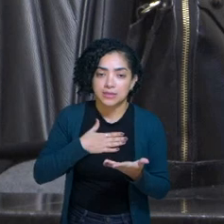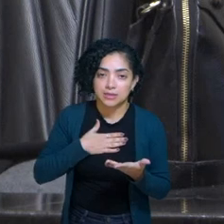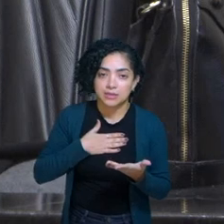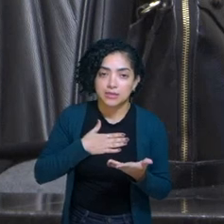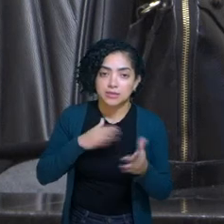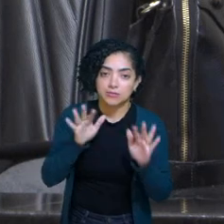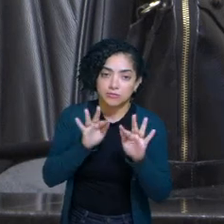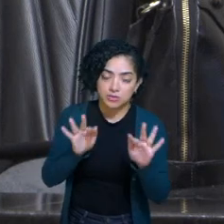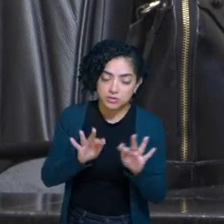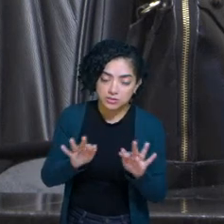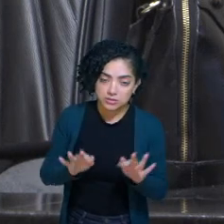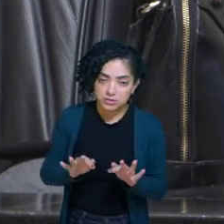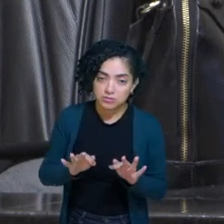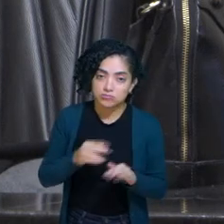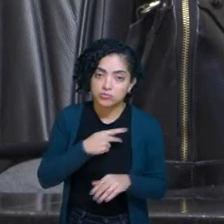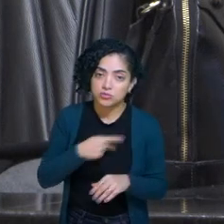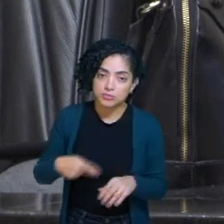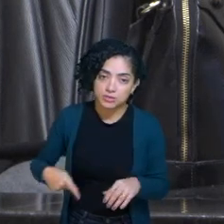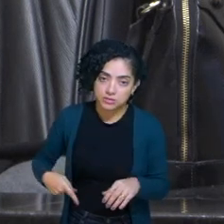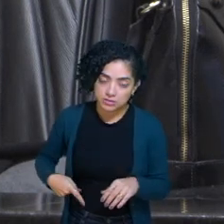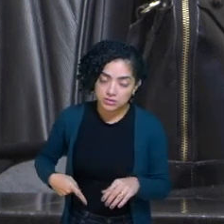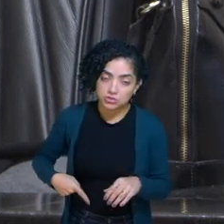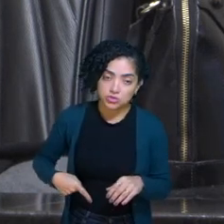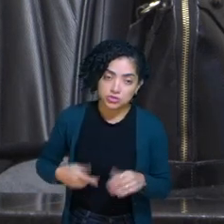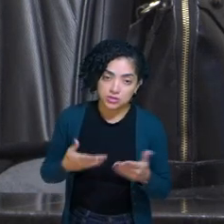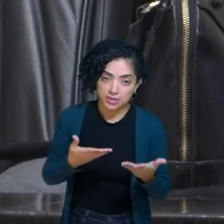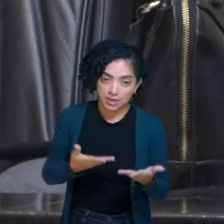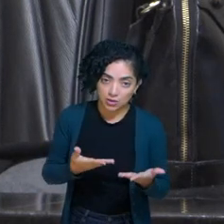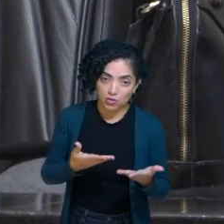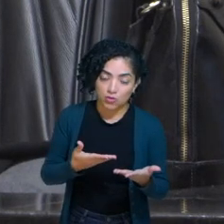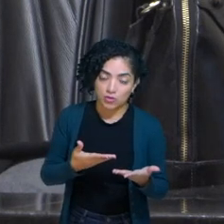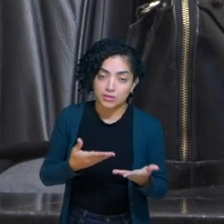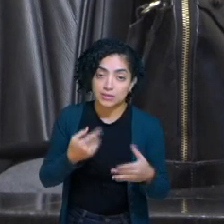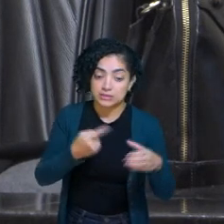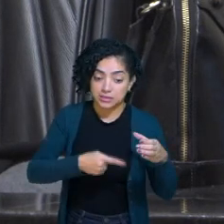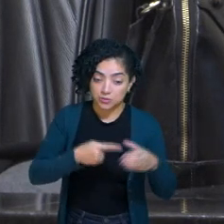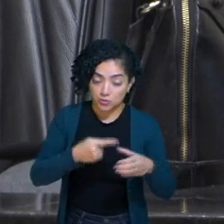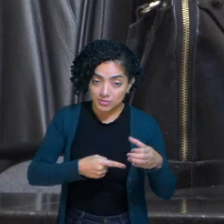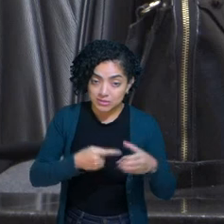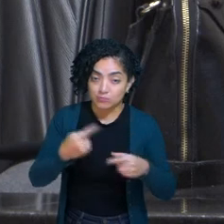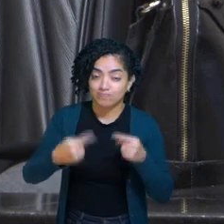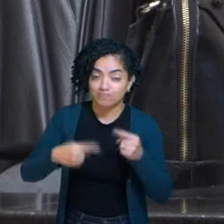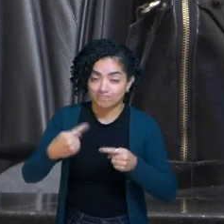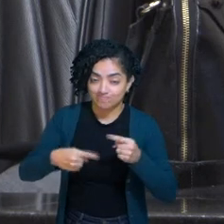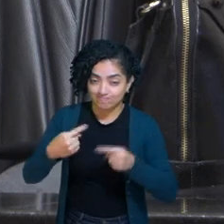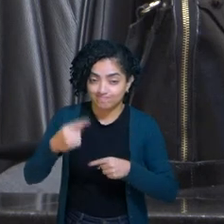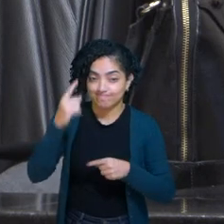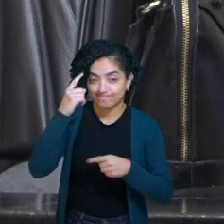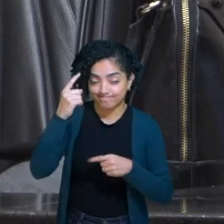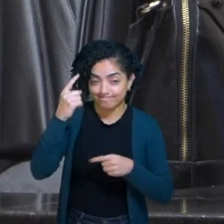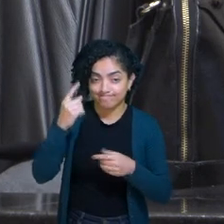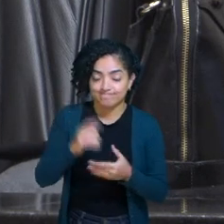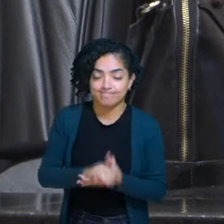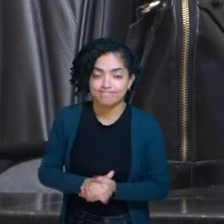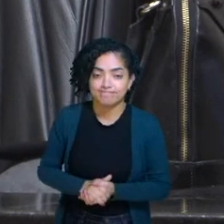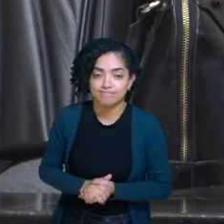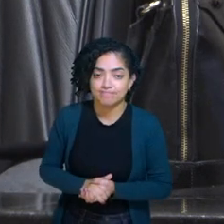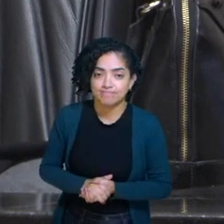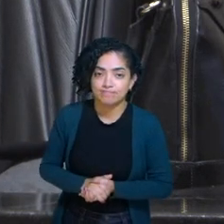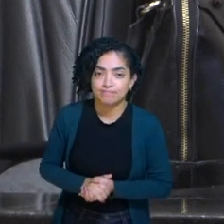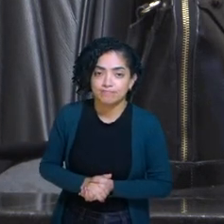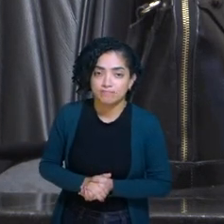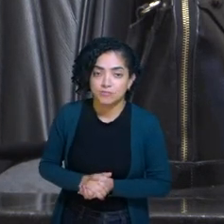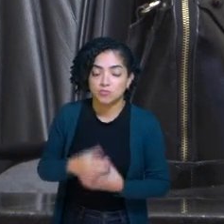de presidir essa comissão extremamente polêmica a senhora pode imaginar né então me